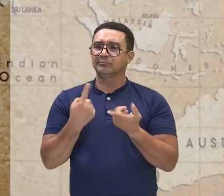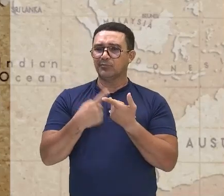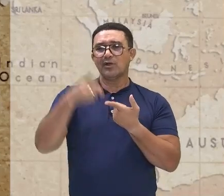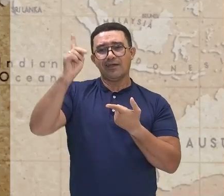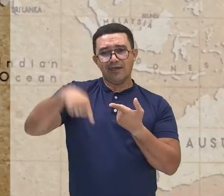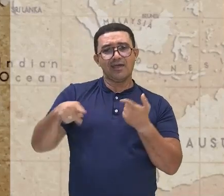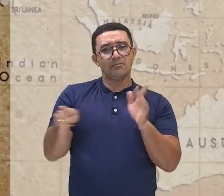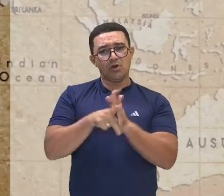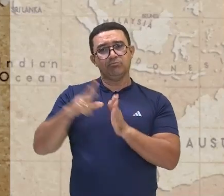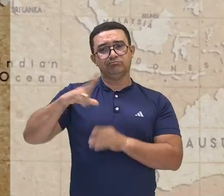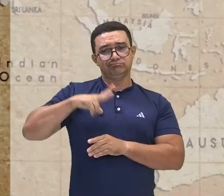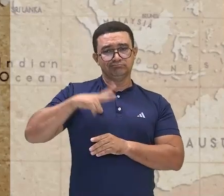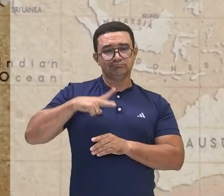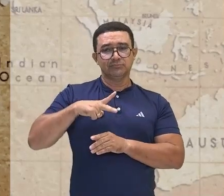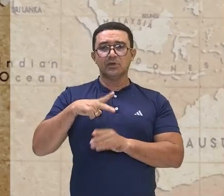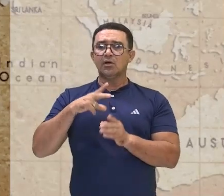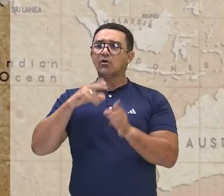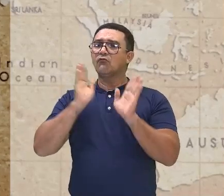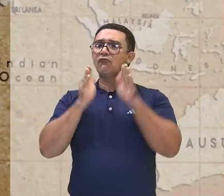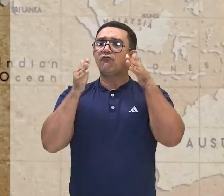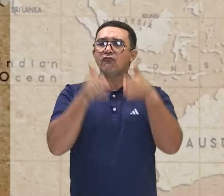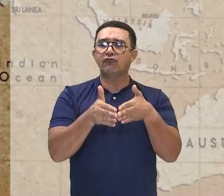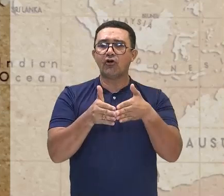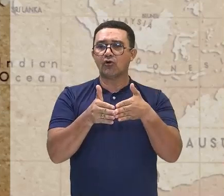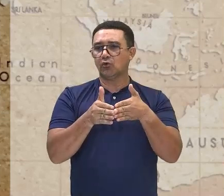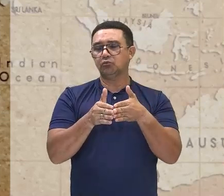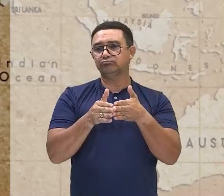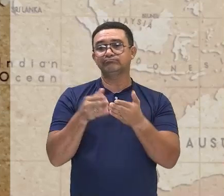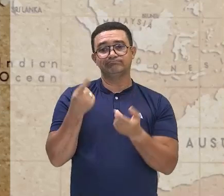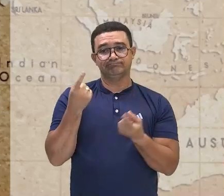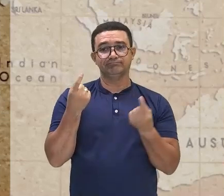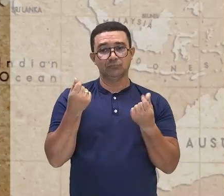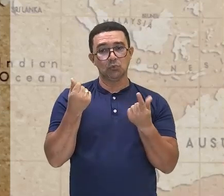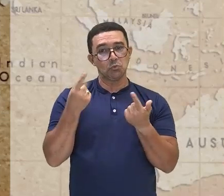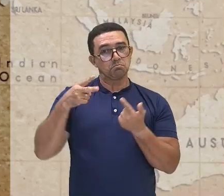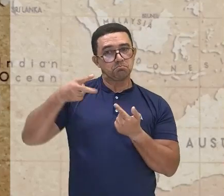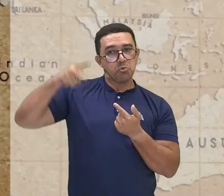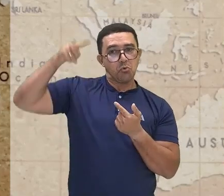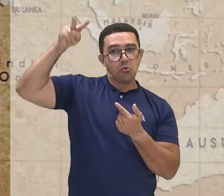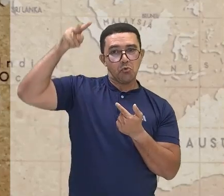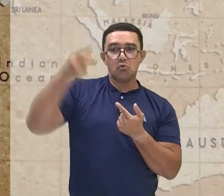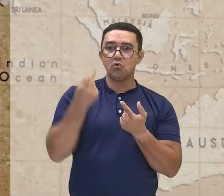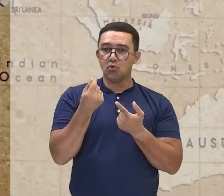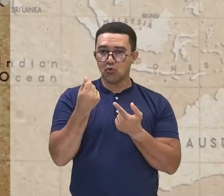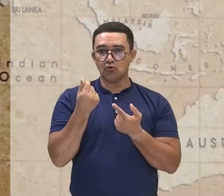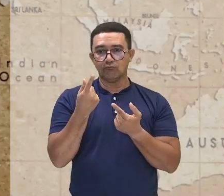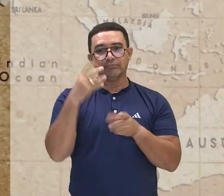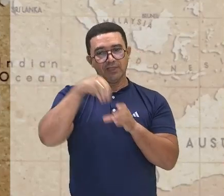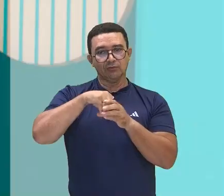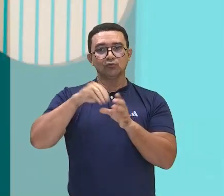e visa-se principalmente o lucro dentro do sistema capitalista.